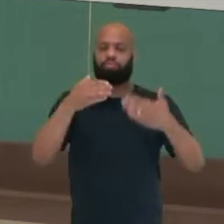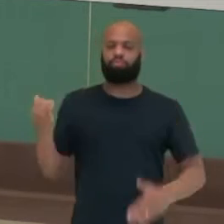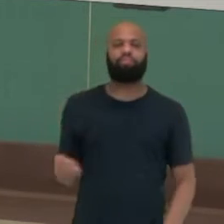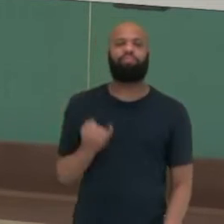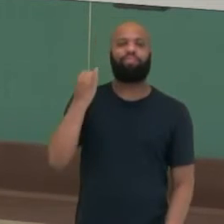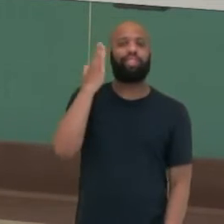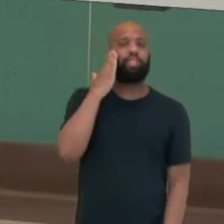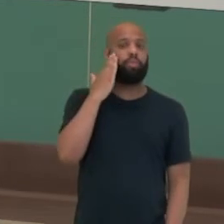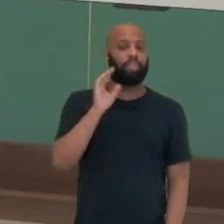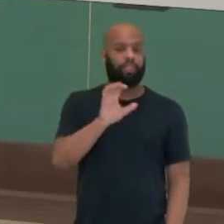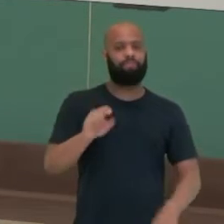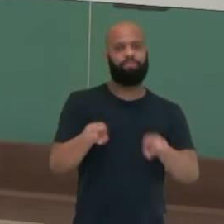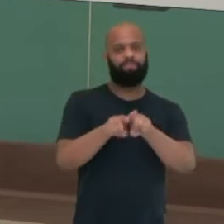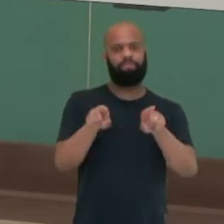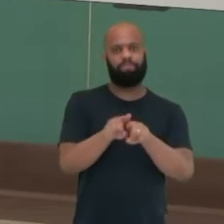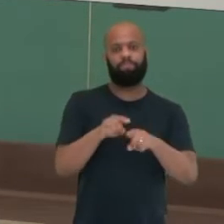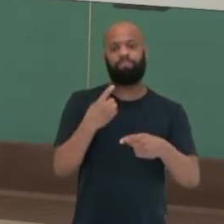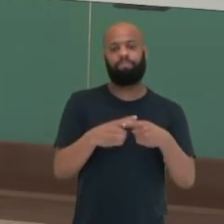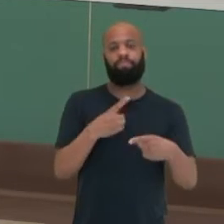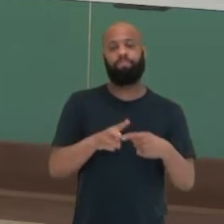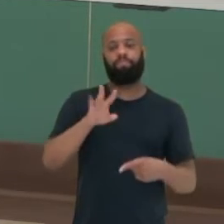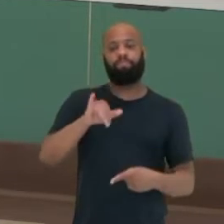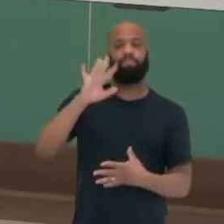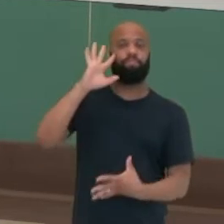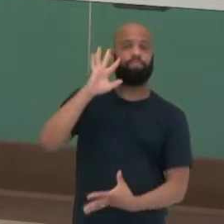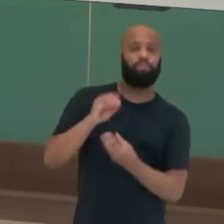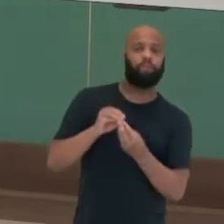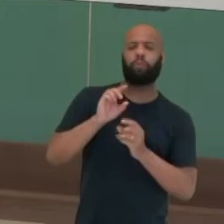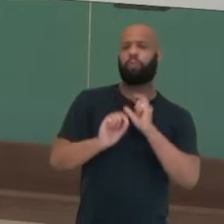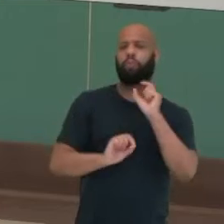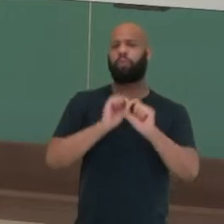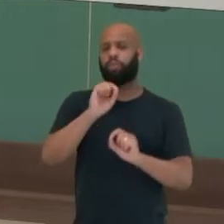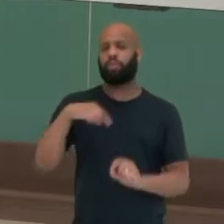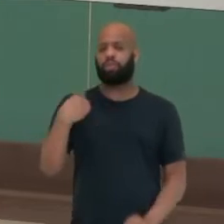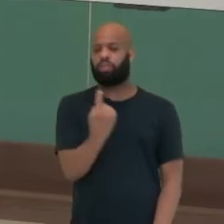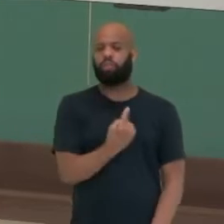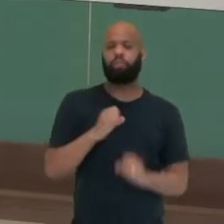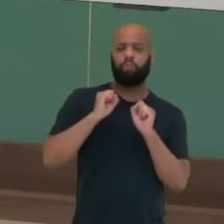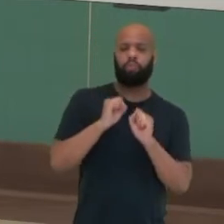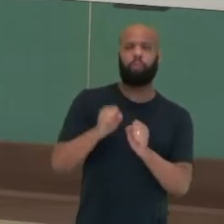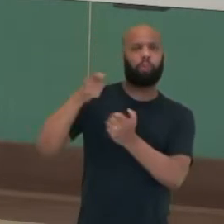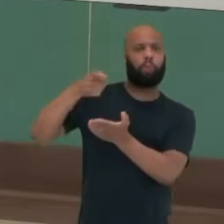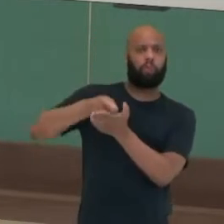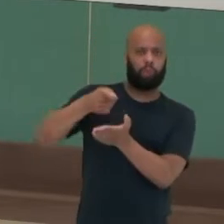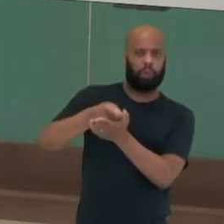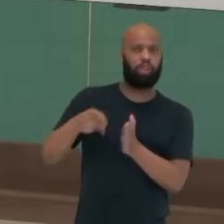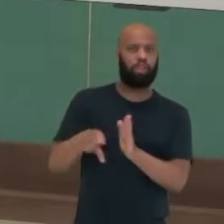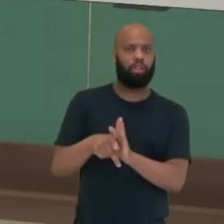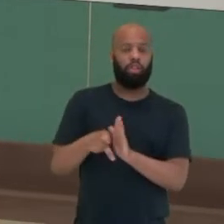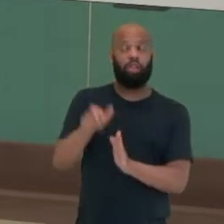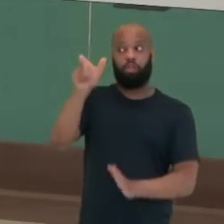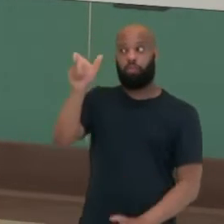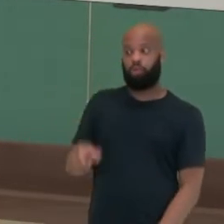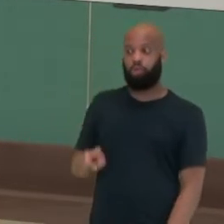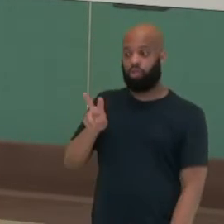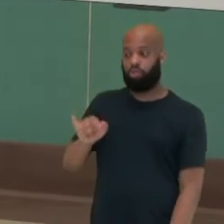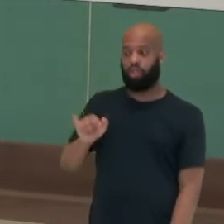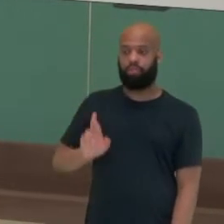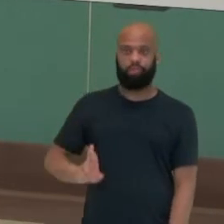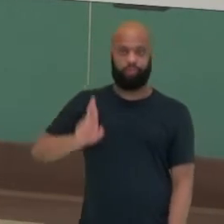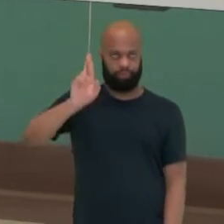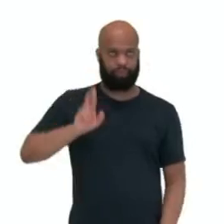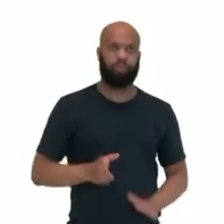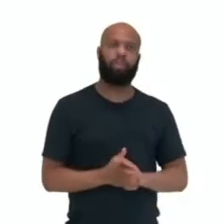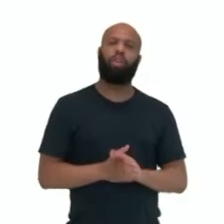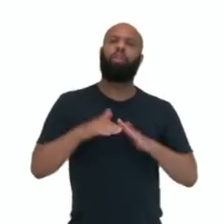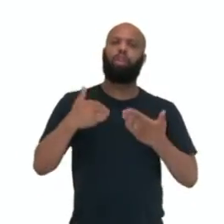gente saber justamente para compreender o que a gente pode cobrar destes representantes.